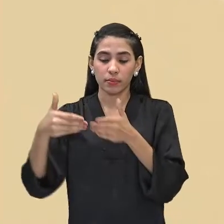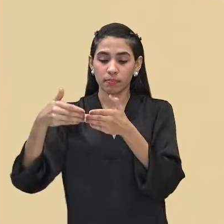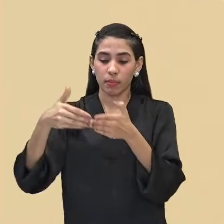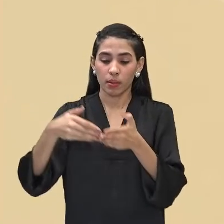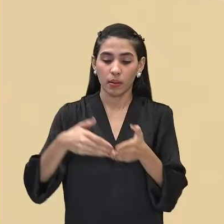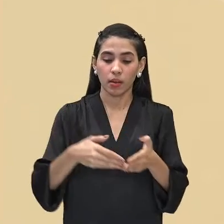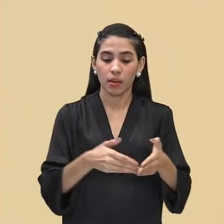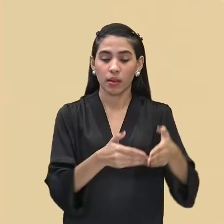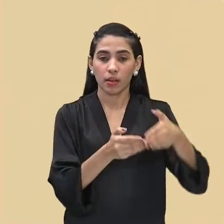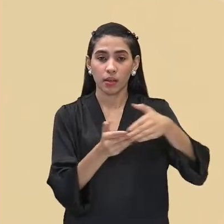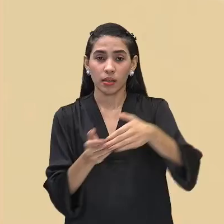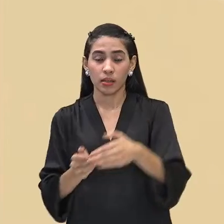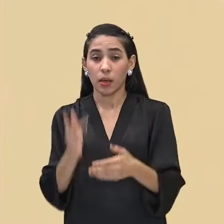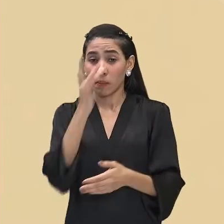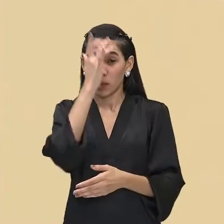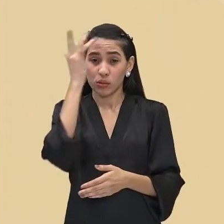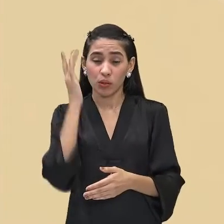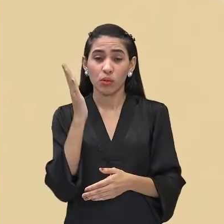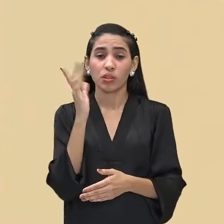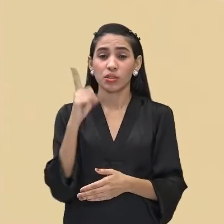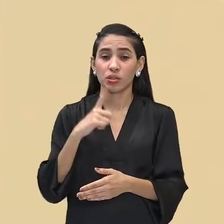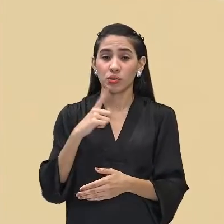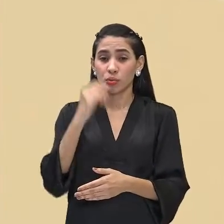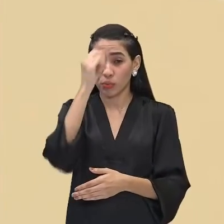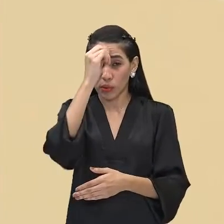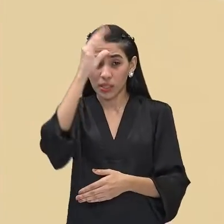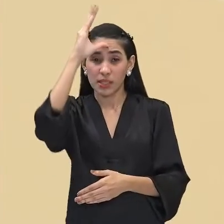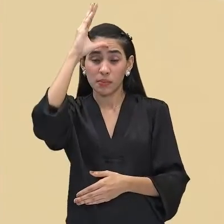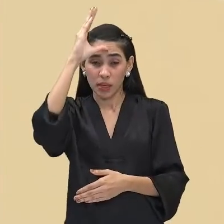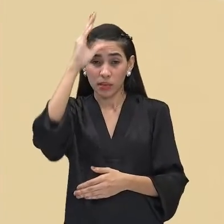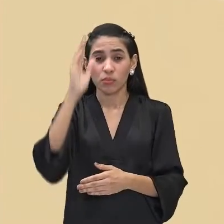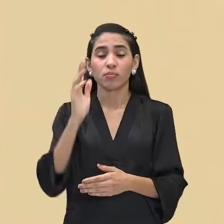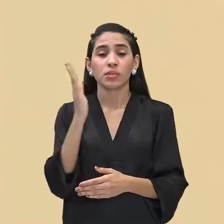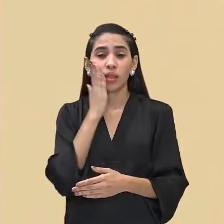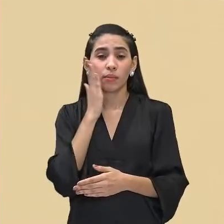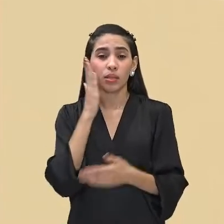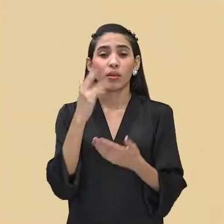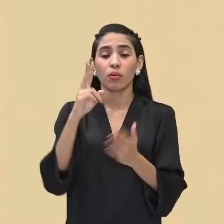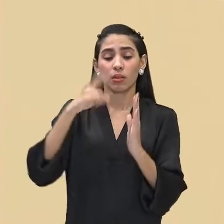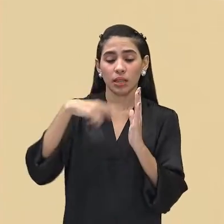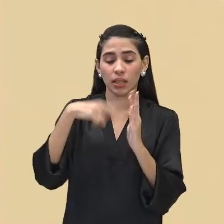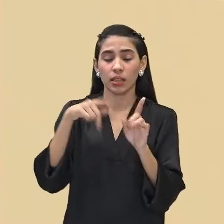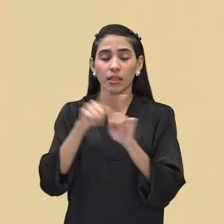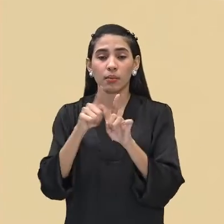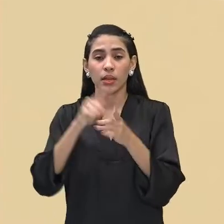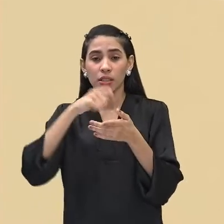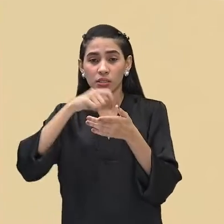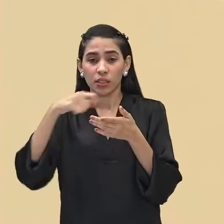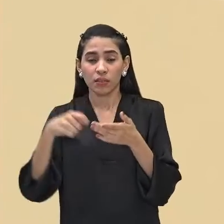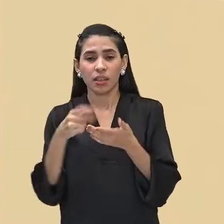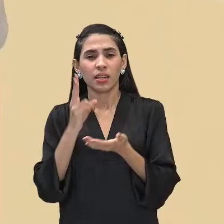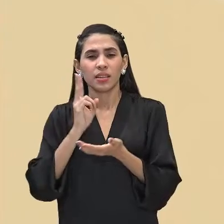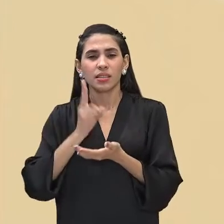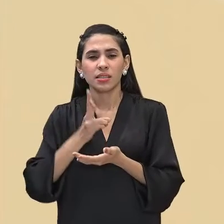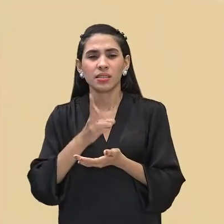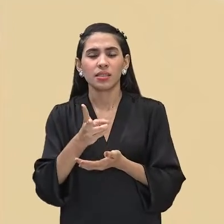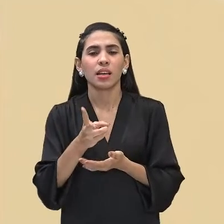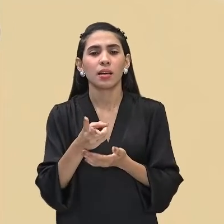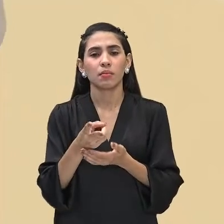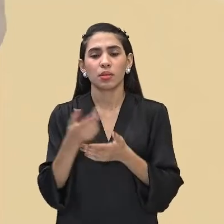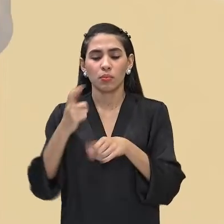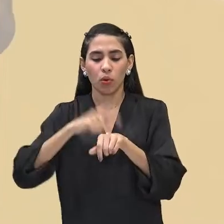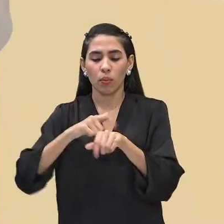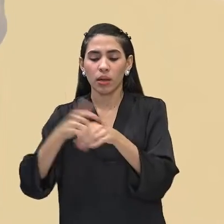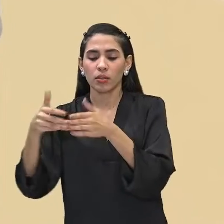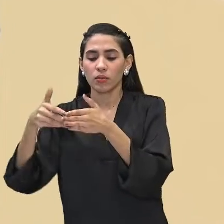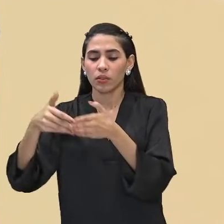eram pessoas letradas, que sabiam ler e escrever e que faziam essas anotações dos registros de viagem, que eram uma espécie, eu vou colocar nesse